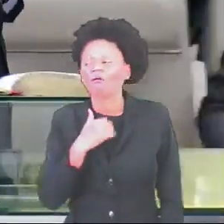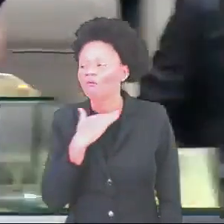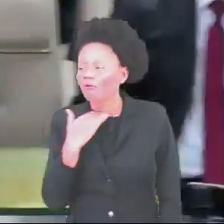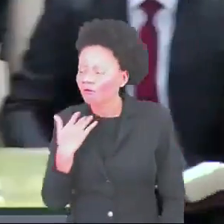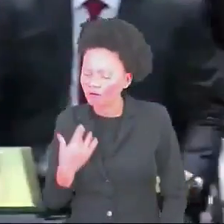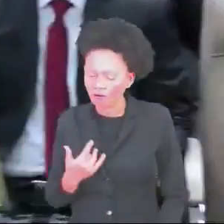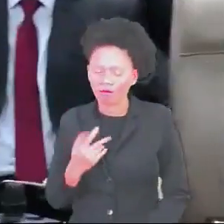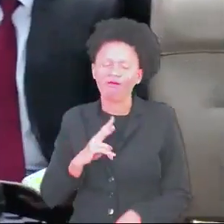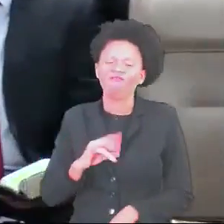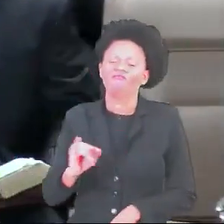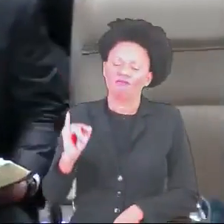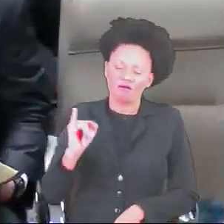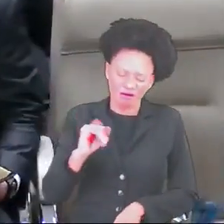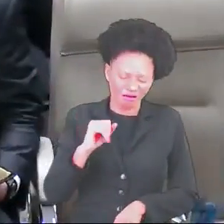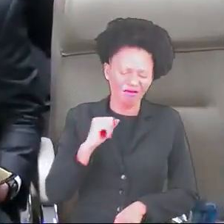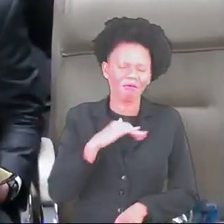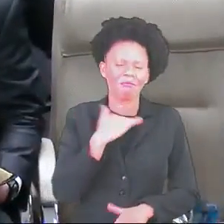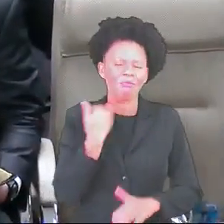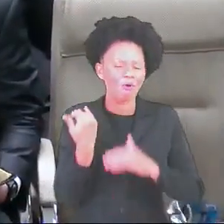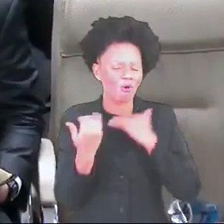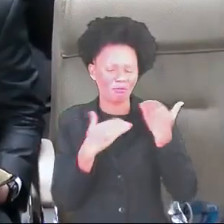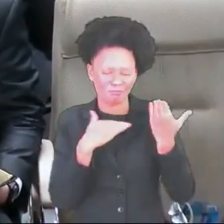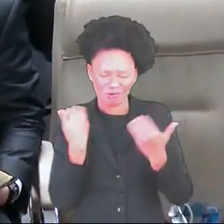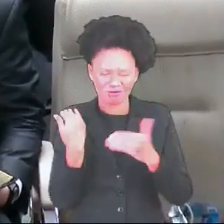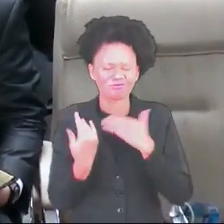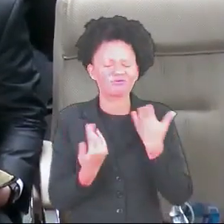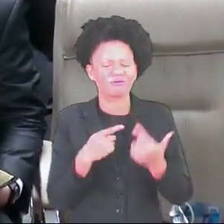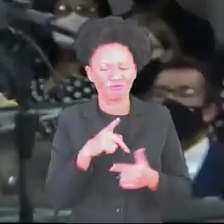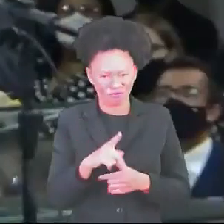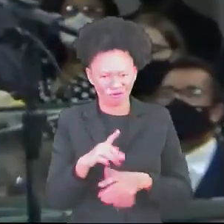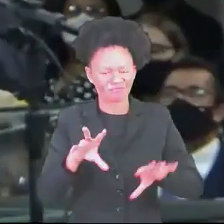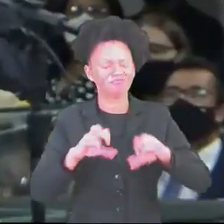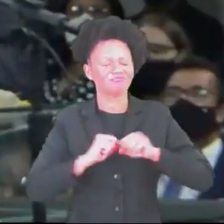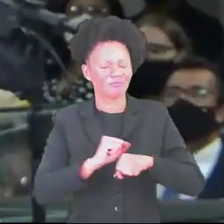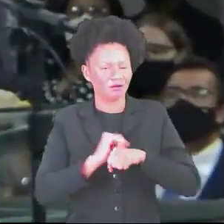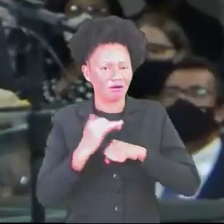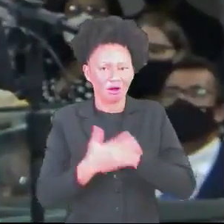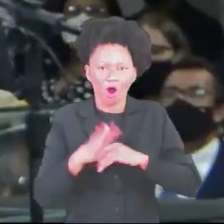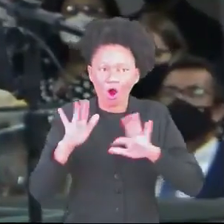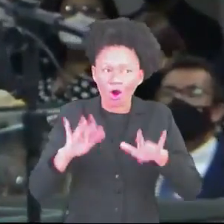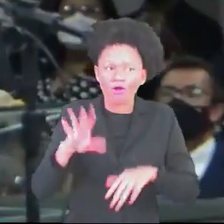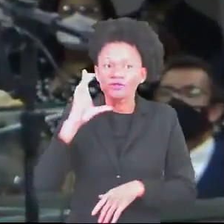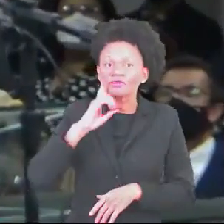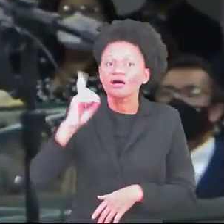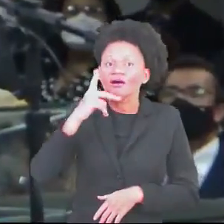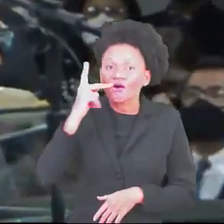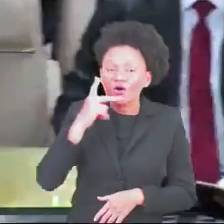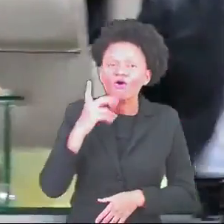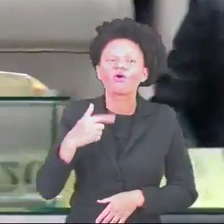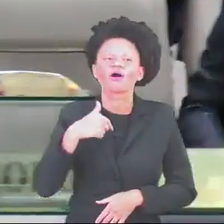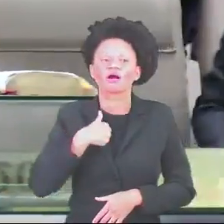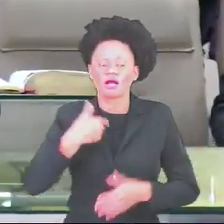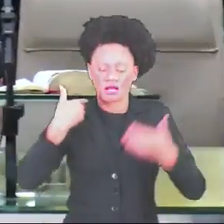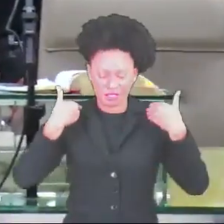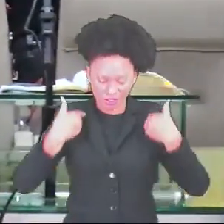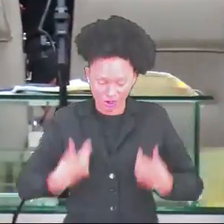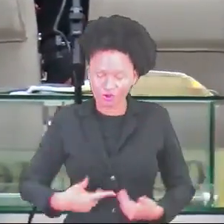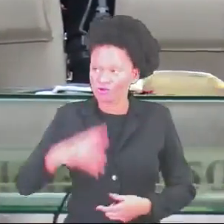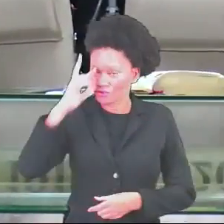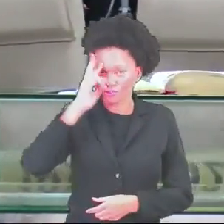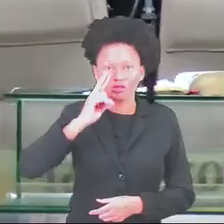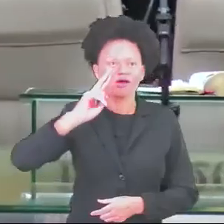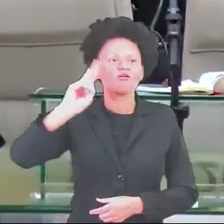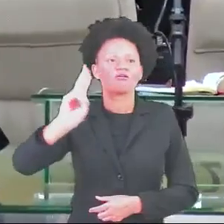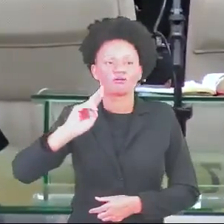vai matar. Irmão, olha o que Deus está dizendo a respeito de você. Ele falou assim, eu sou o Senhor